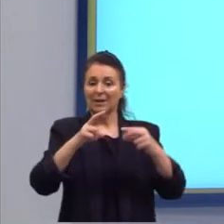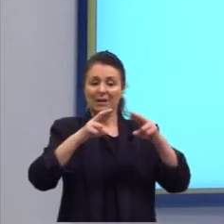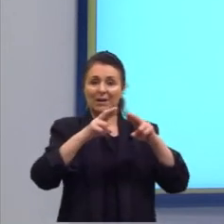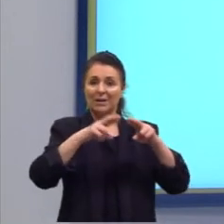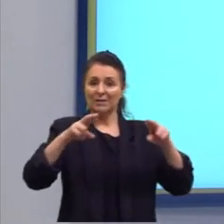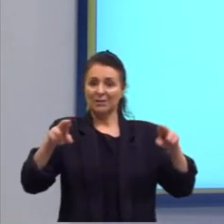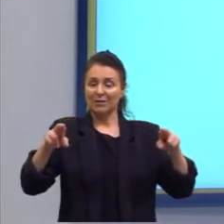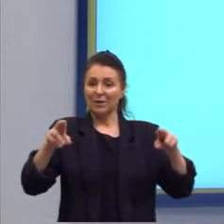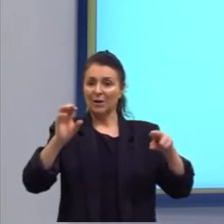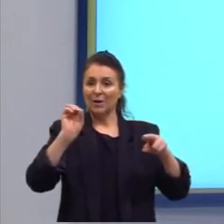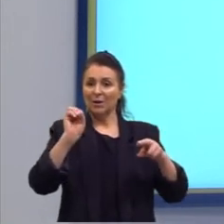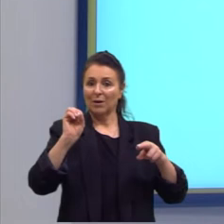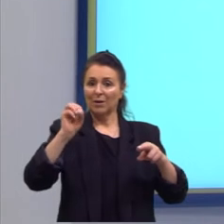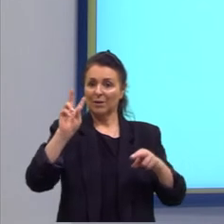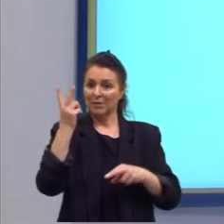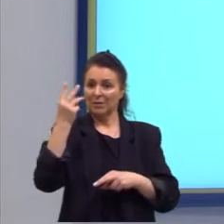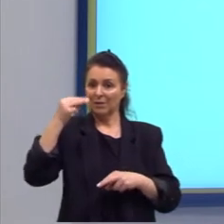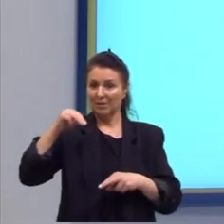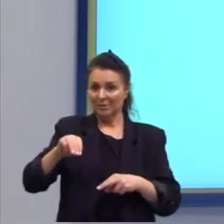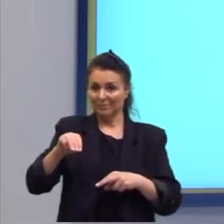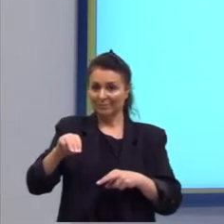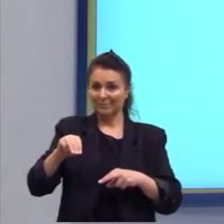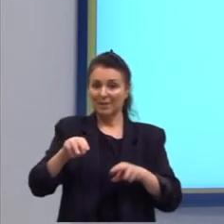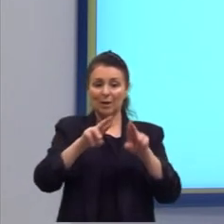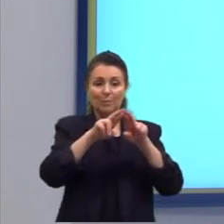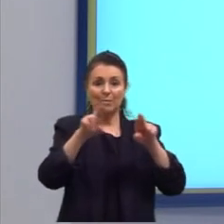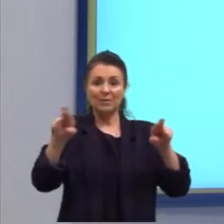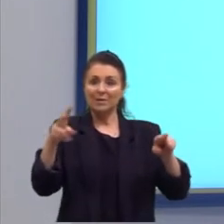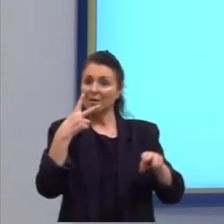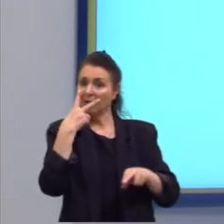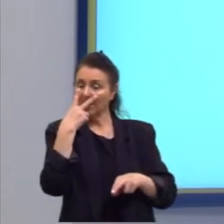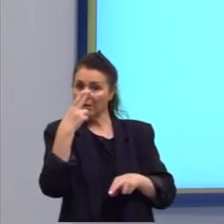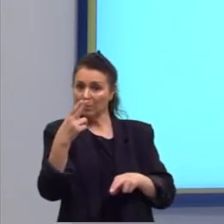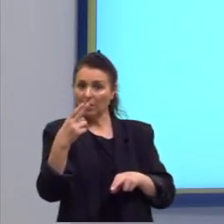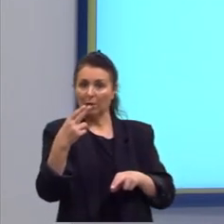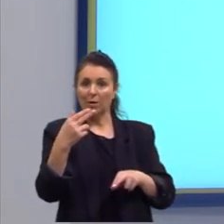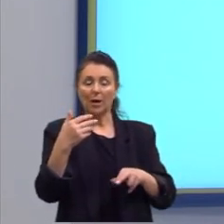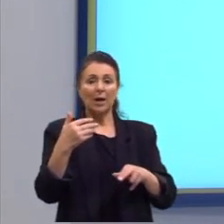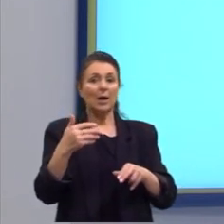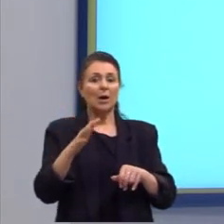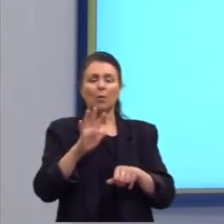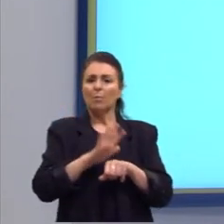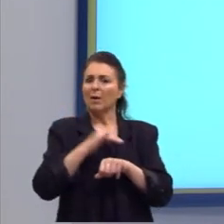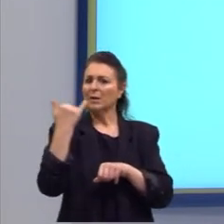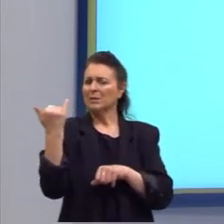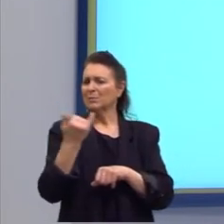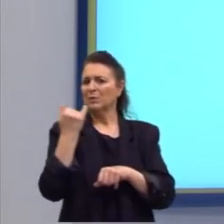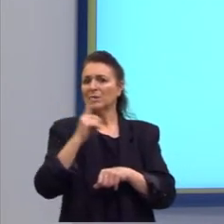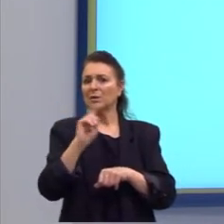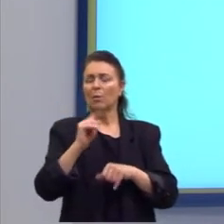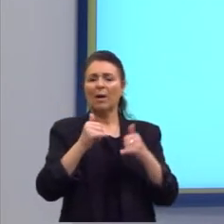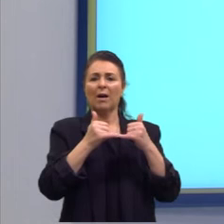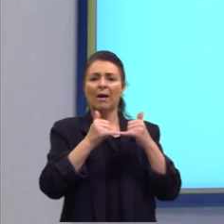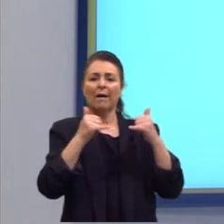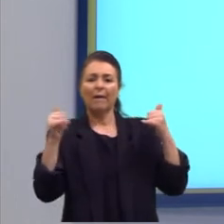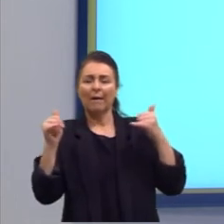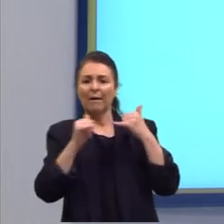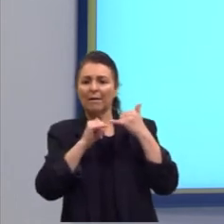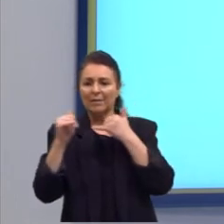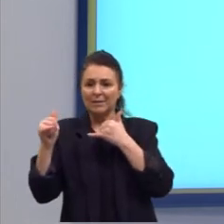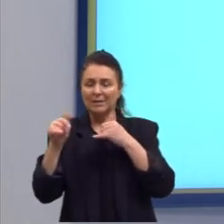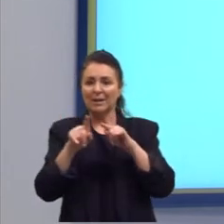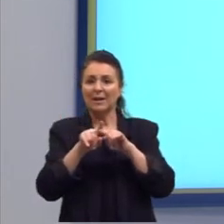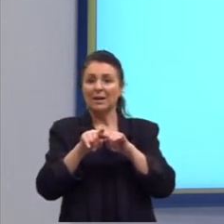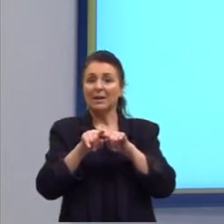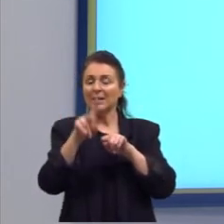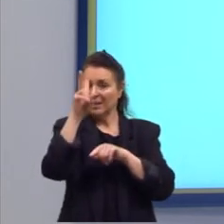resistor ôhmico ele vai ter a mesma resistência não importa né o tanto de corrente que eu tô aplicando ou tanto de tensão tá